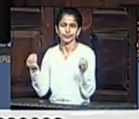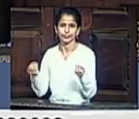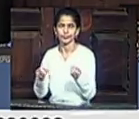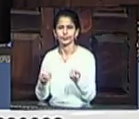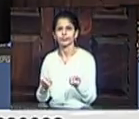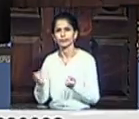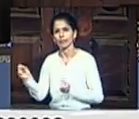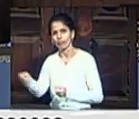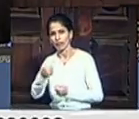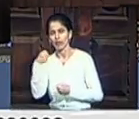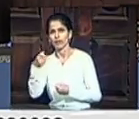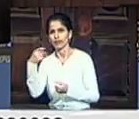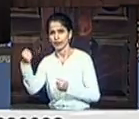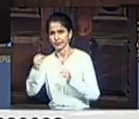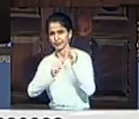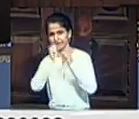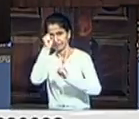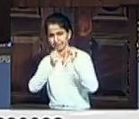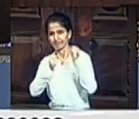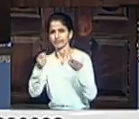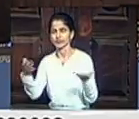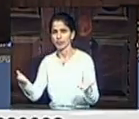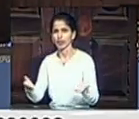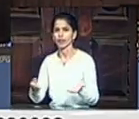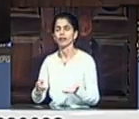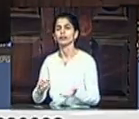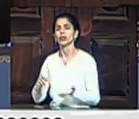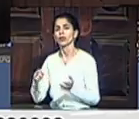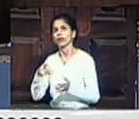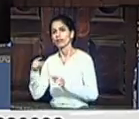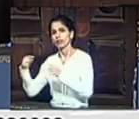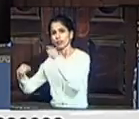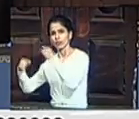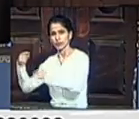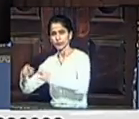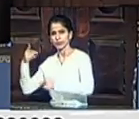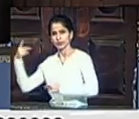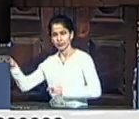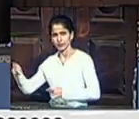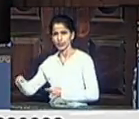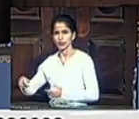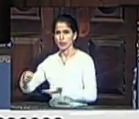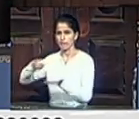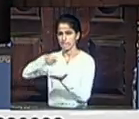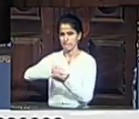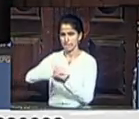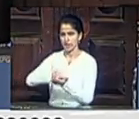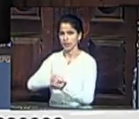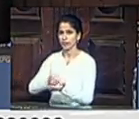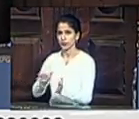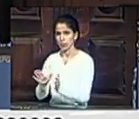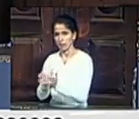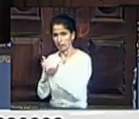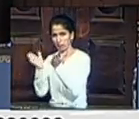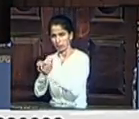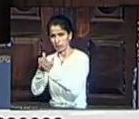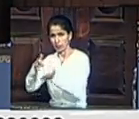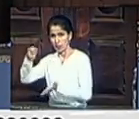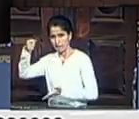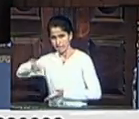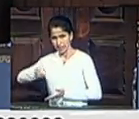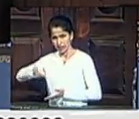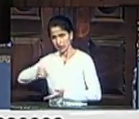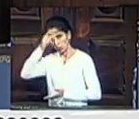Fica uma dúvida de qual é a política fiscal do governo. Onera o conjunto da população e o conjunto